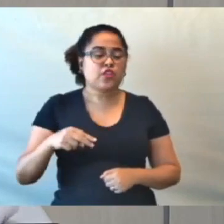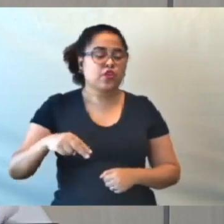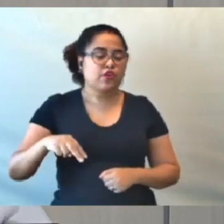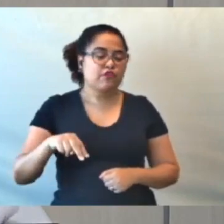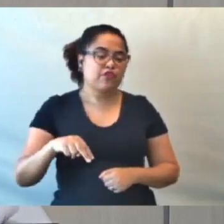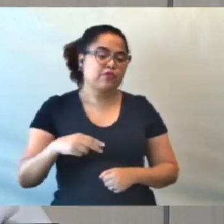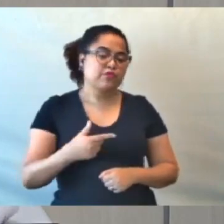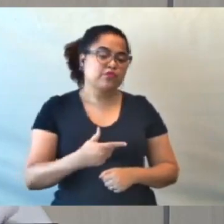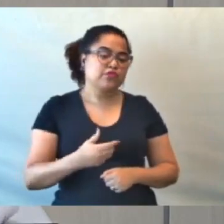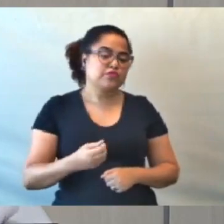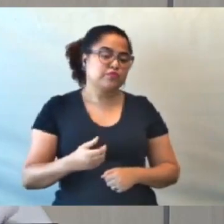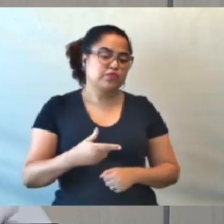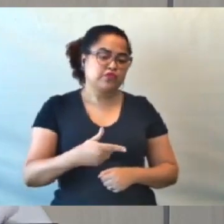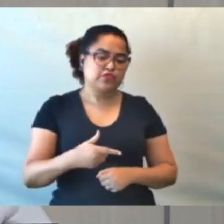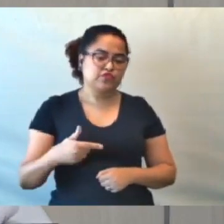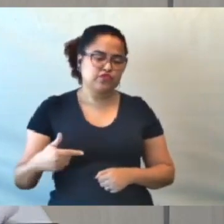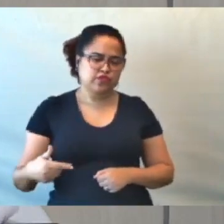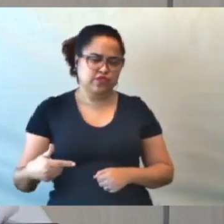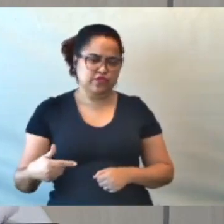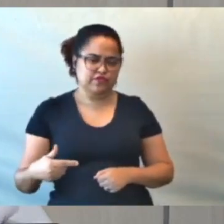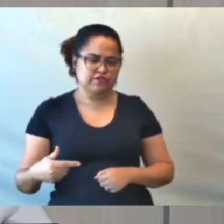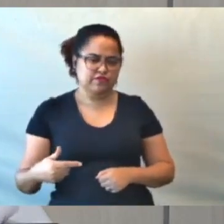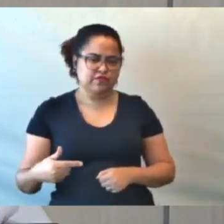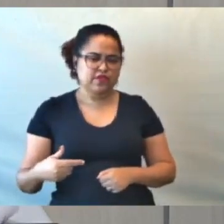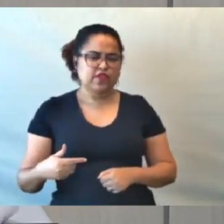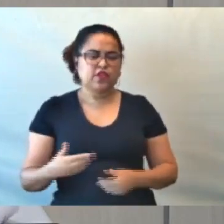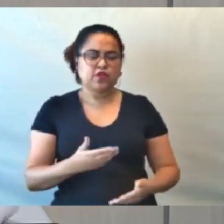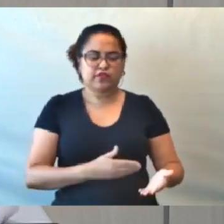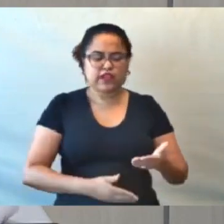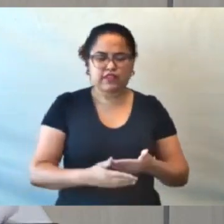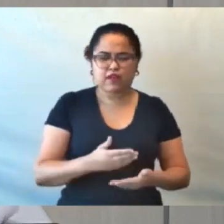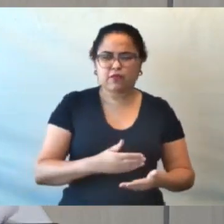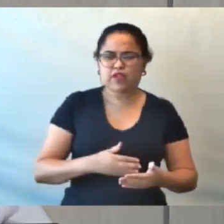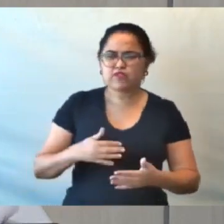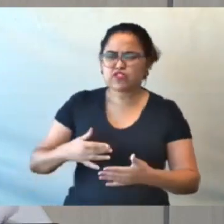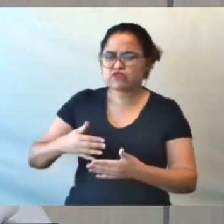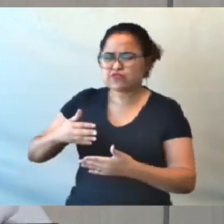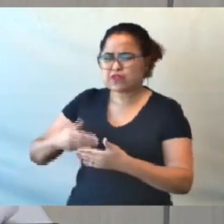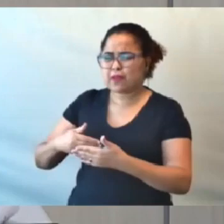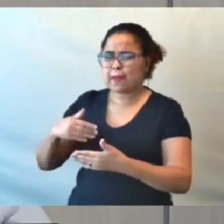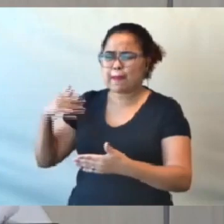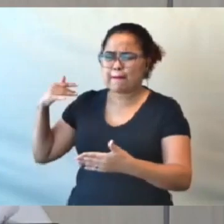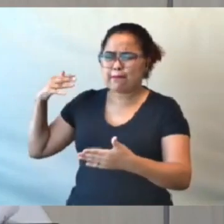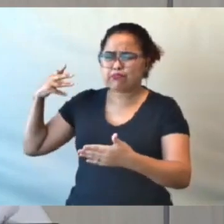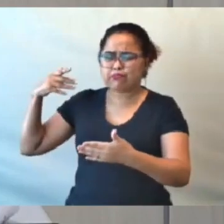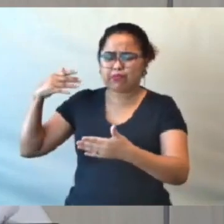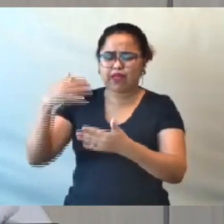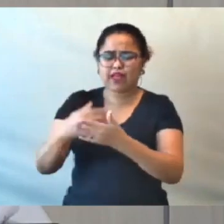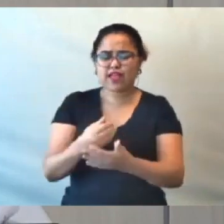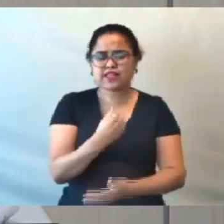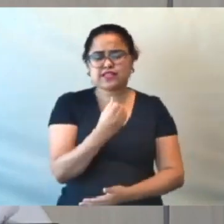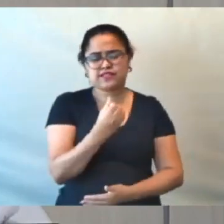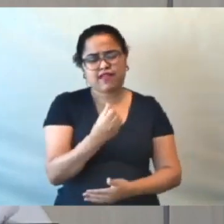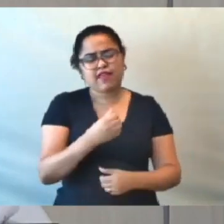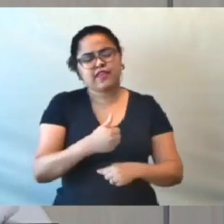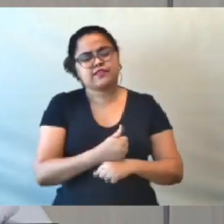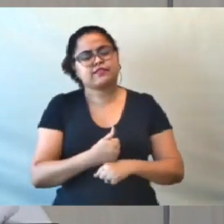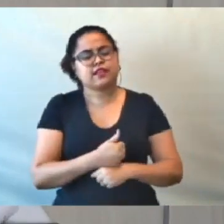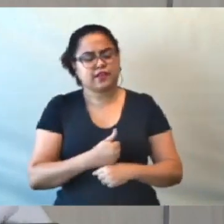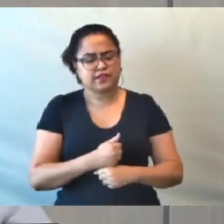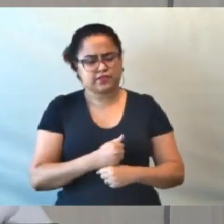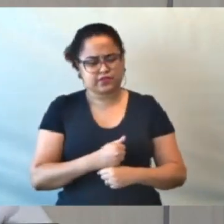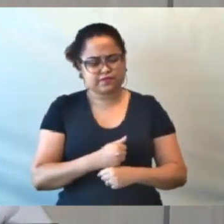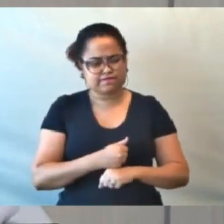6 anos. Podemos dizer que isso significa que não foram atendidos os limites de classe 3 da